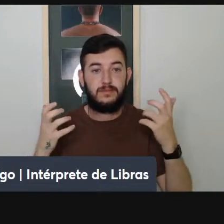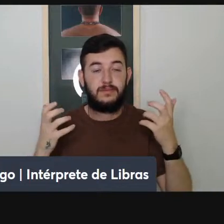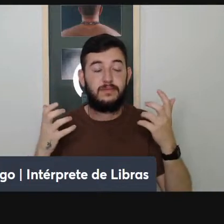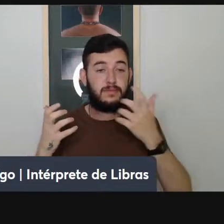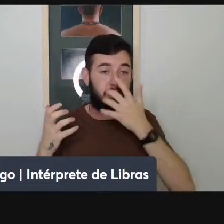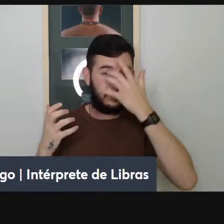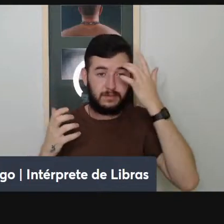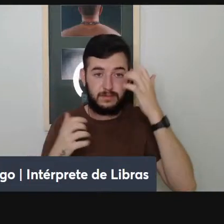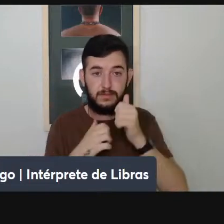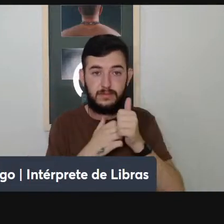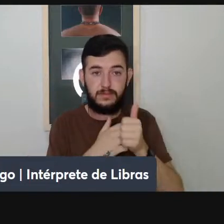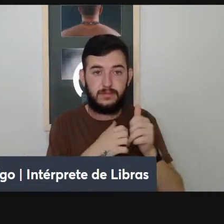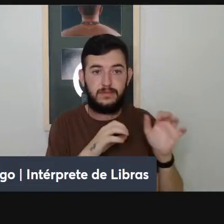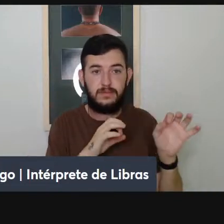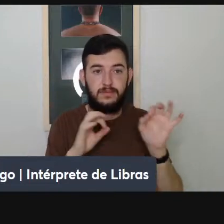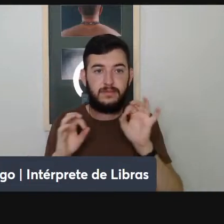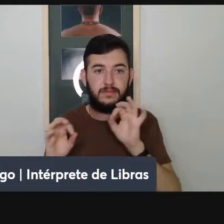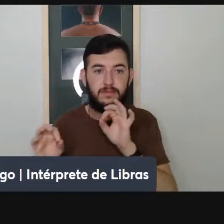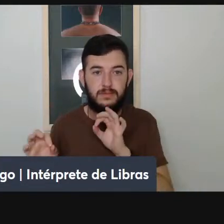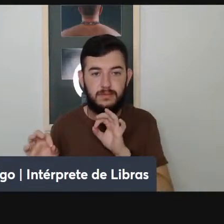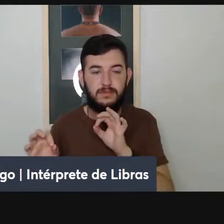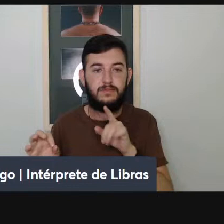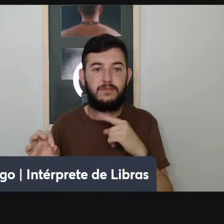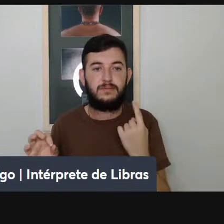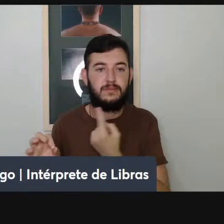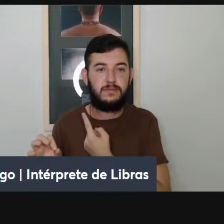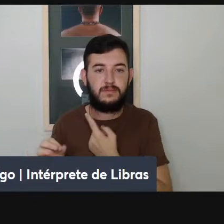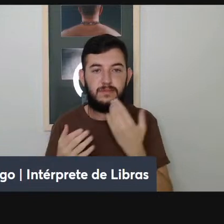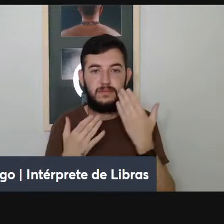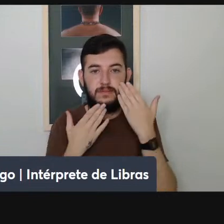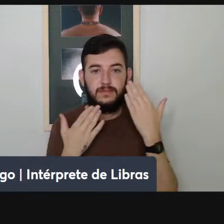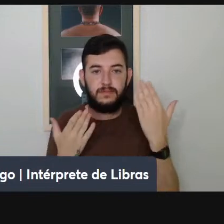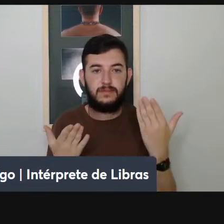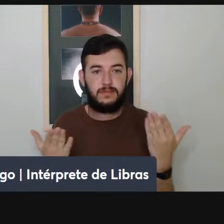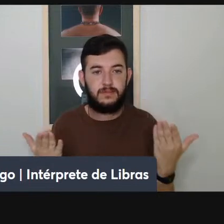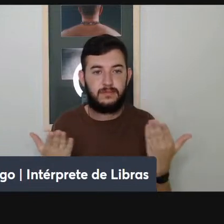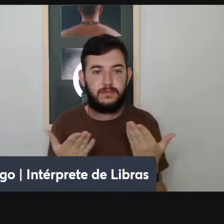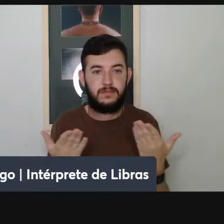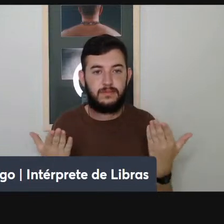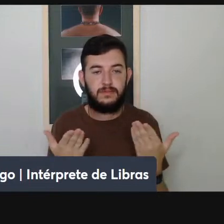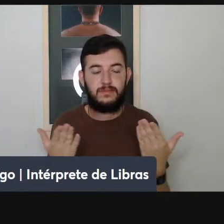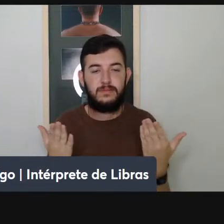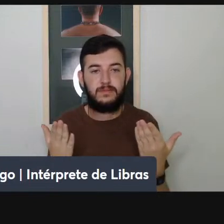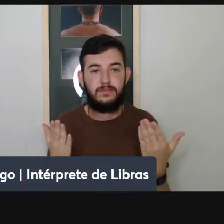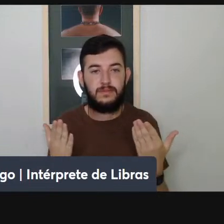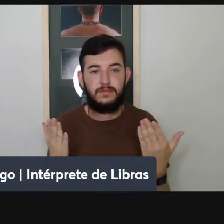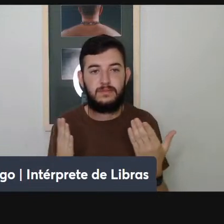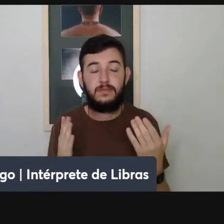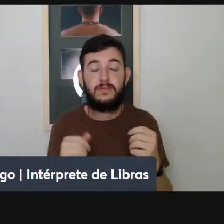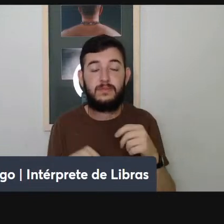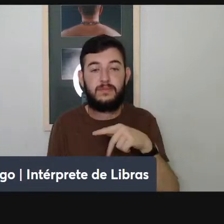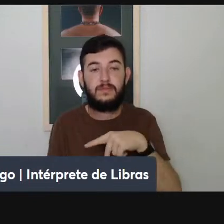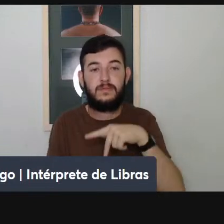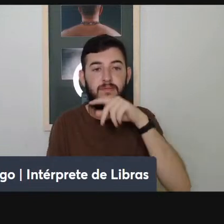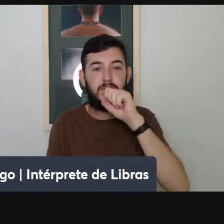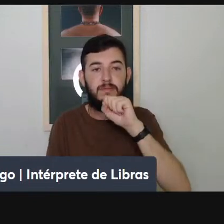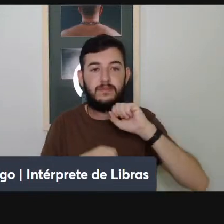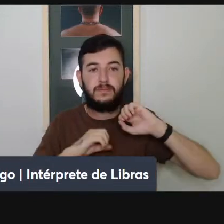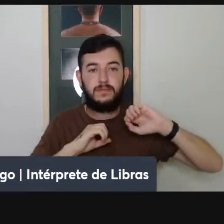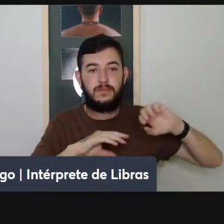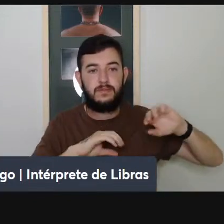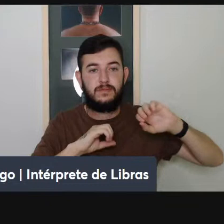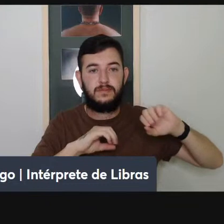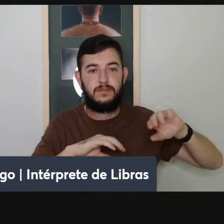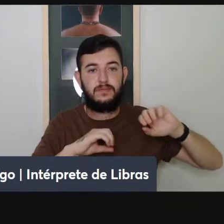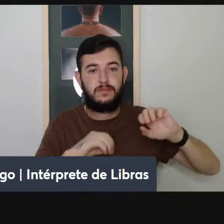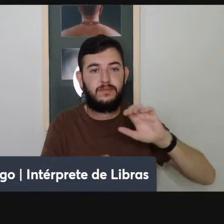aqui. Também quero reforçar os agradecimentos aqui ao Programa de Pós-Graduação em Educação, na coordenação da